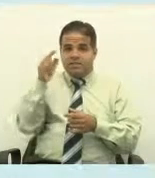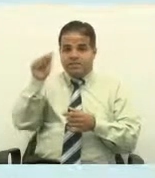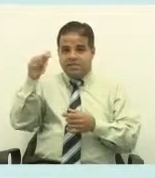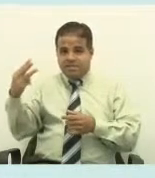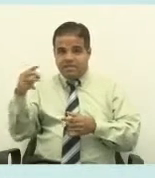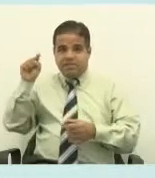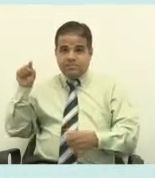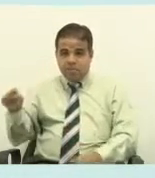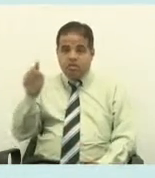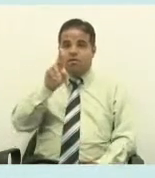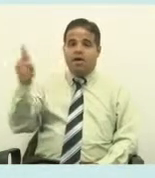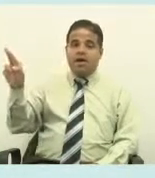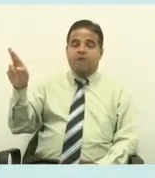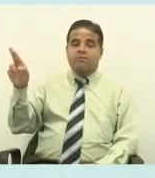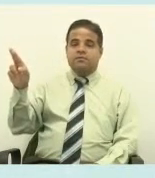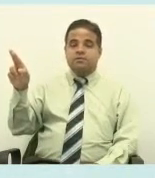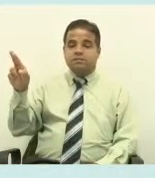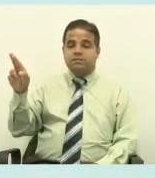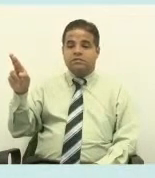R$1.163.000.